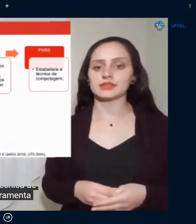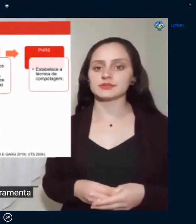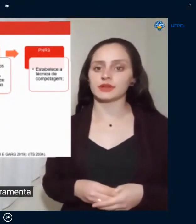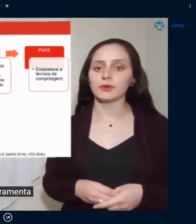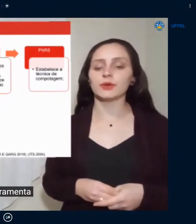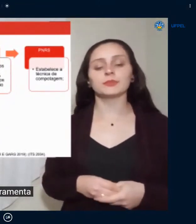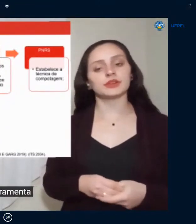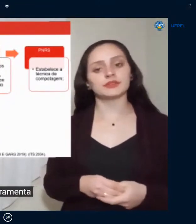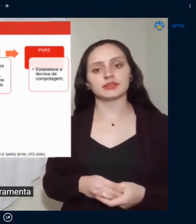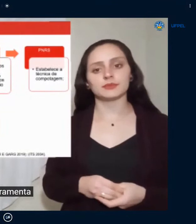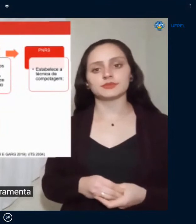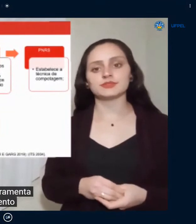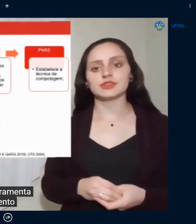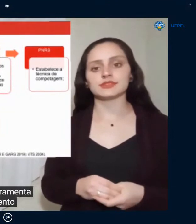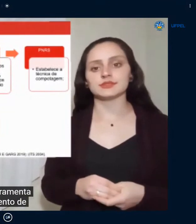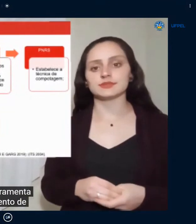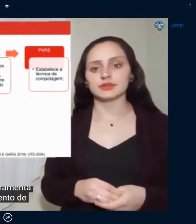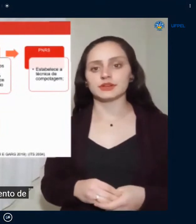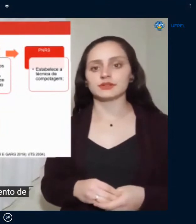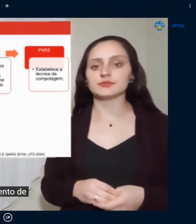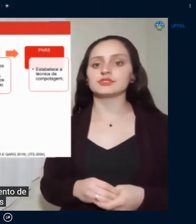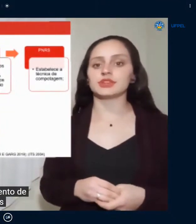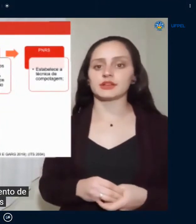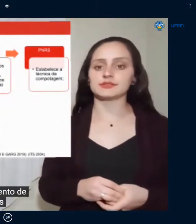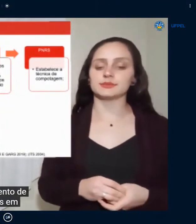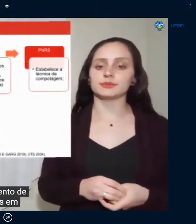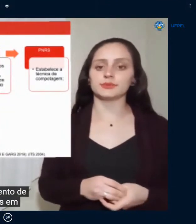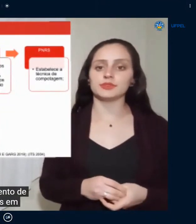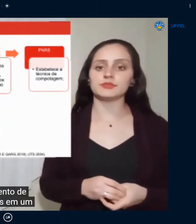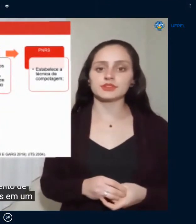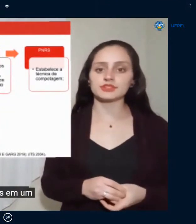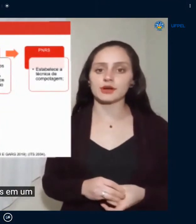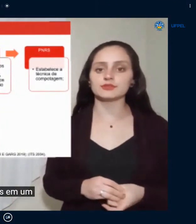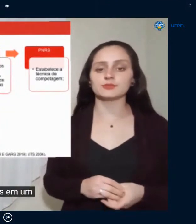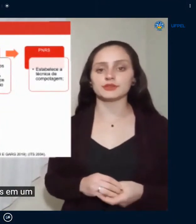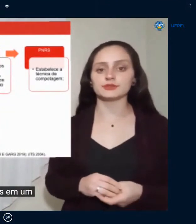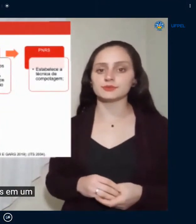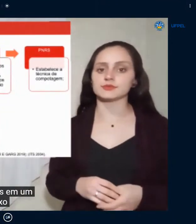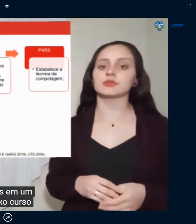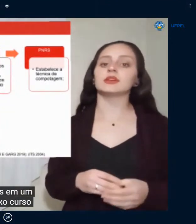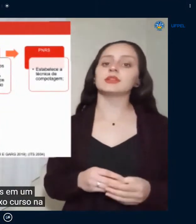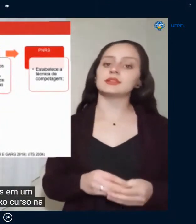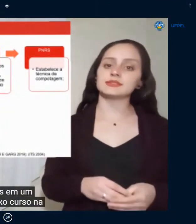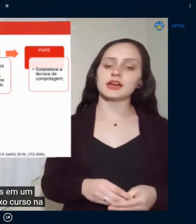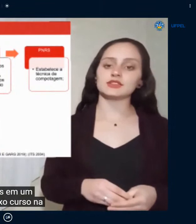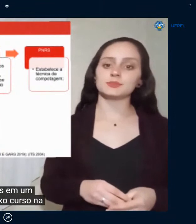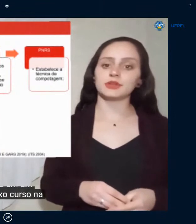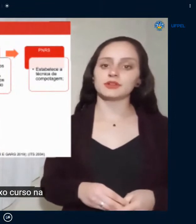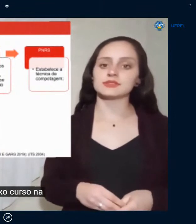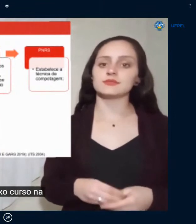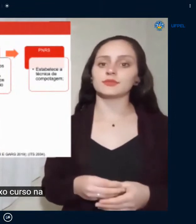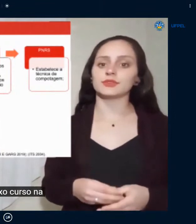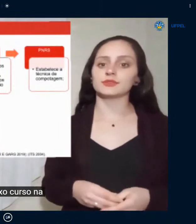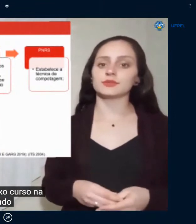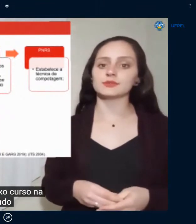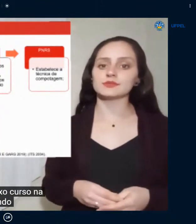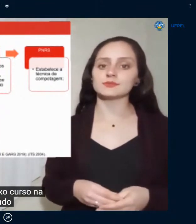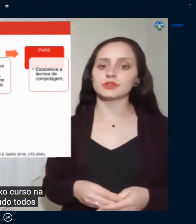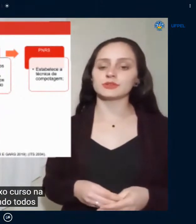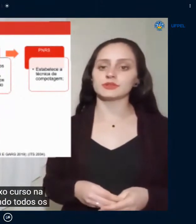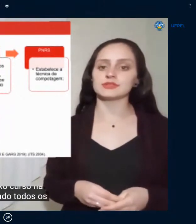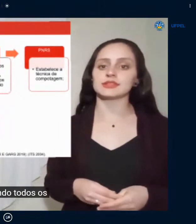ferramenta educacional para o tratamento de resíduos orgânicos gerados em um condomínio vertical de baixo custo, na cidade de Pelotas,